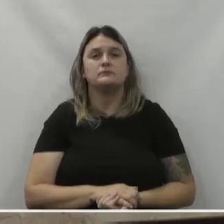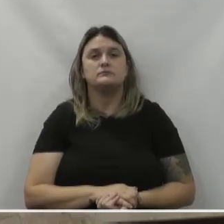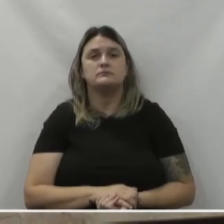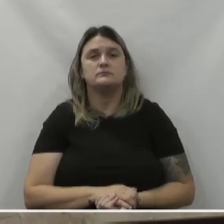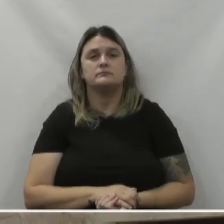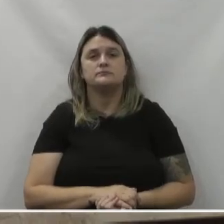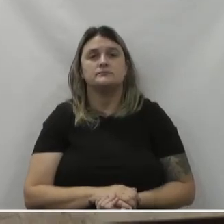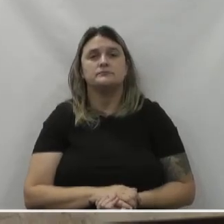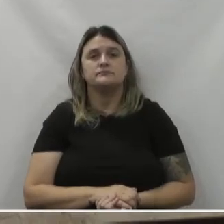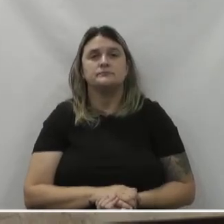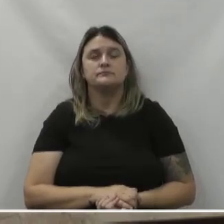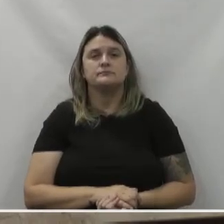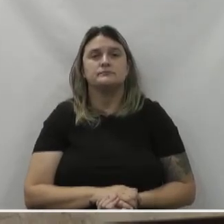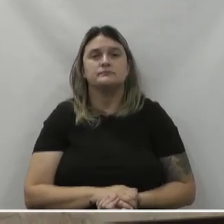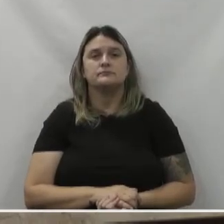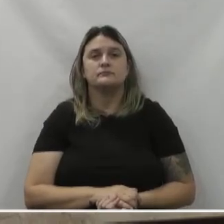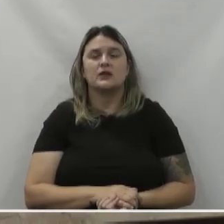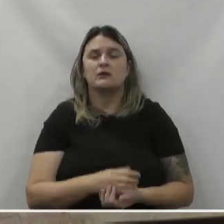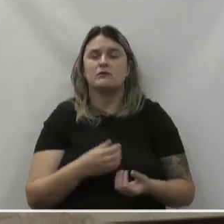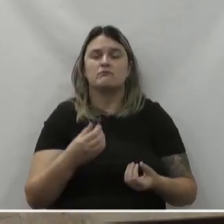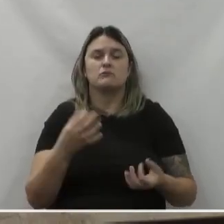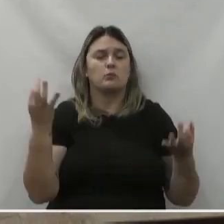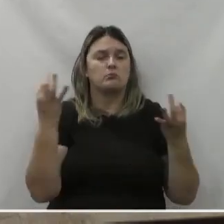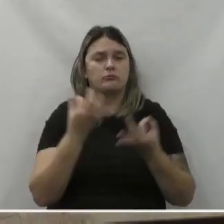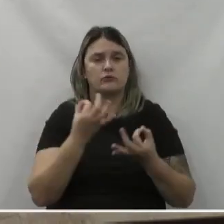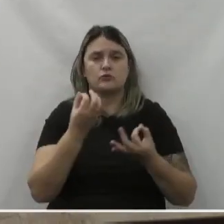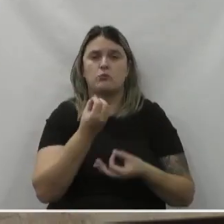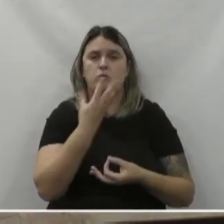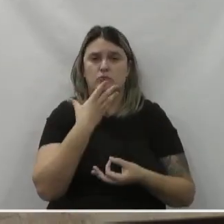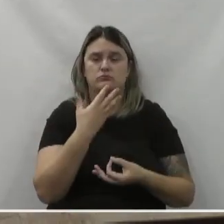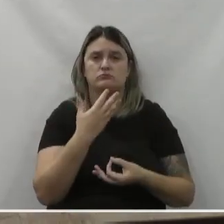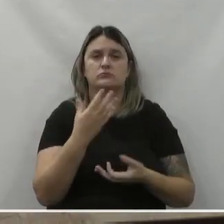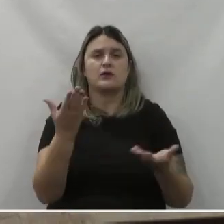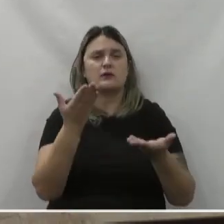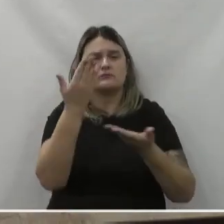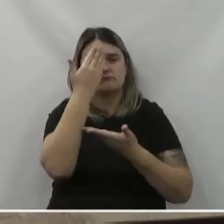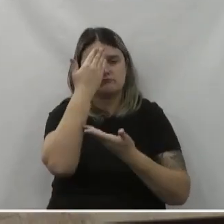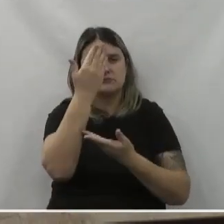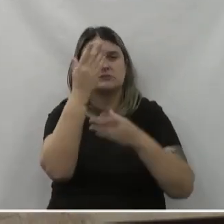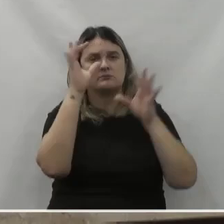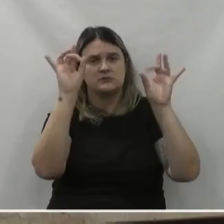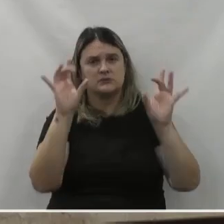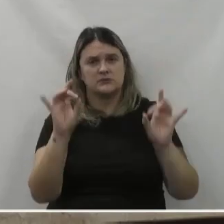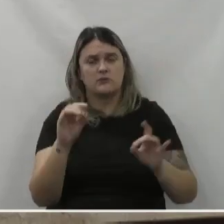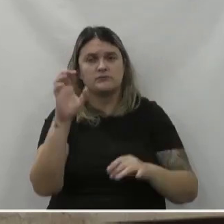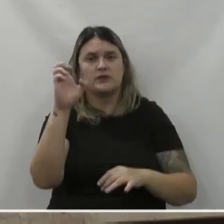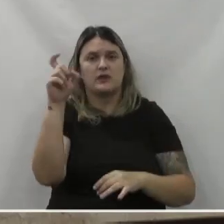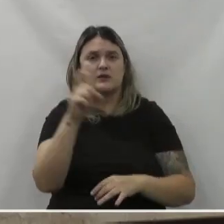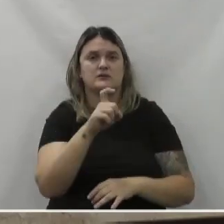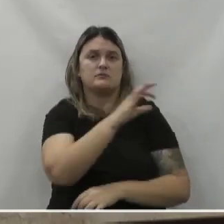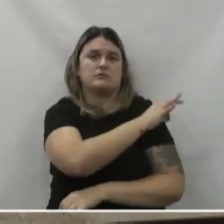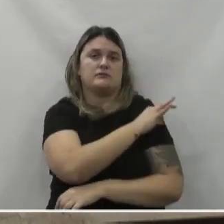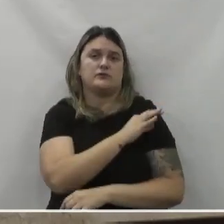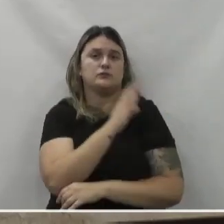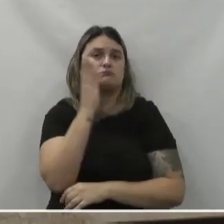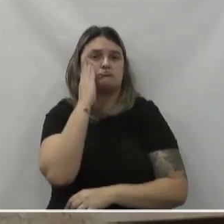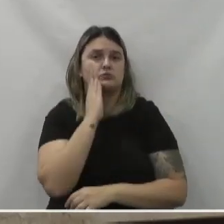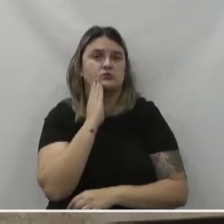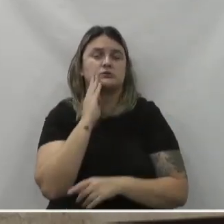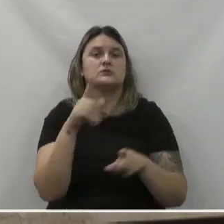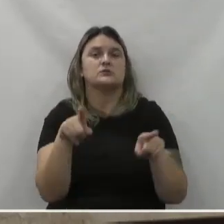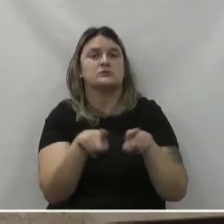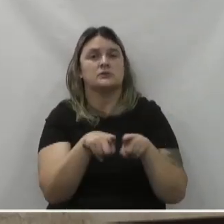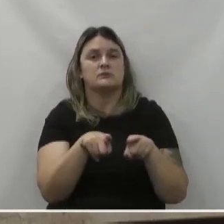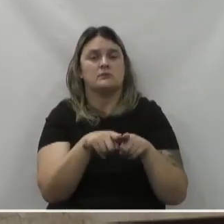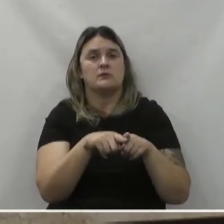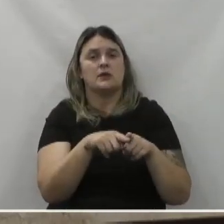e ficou muito boa. Então hoje eu só faço um agradecimento aí ao ex-prefeito Bachir e